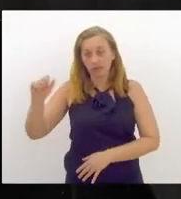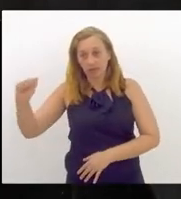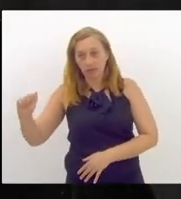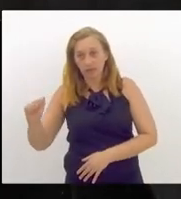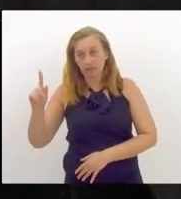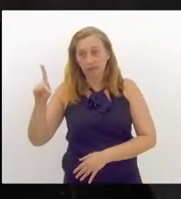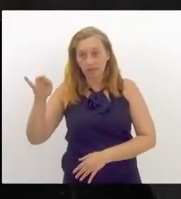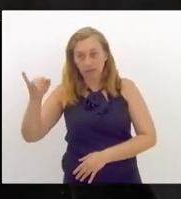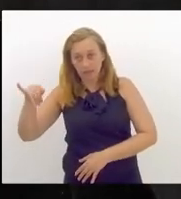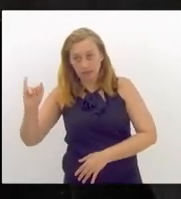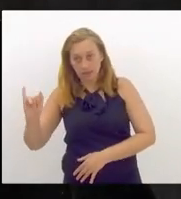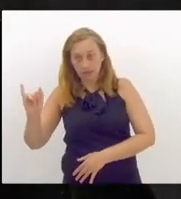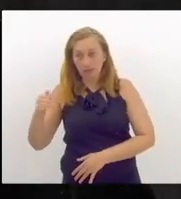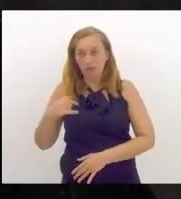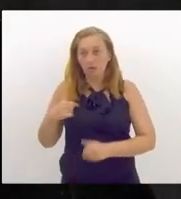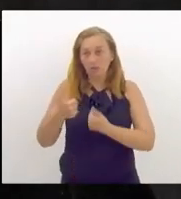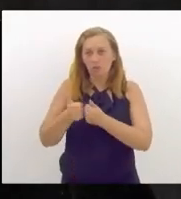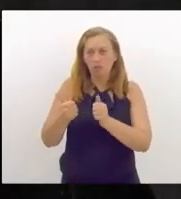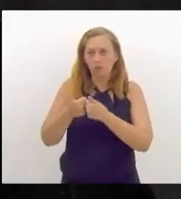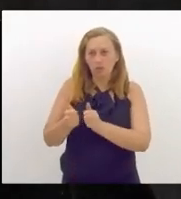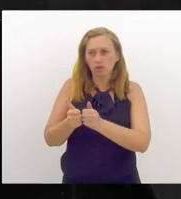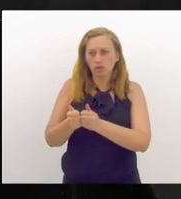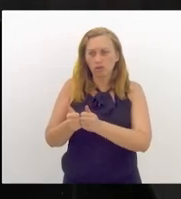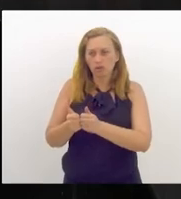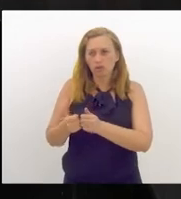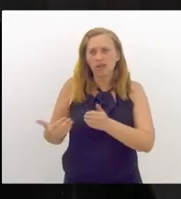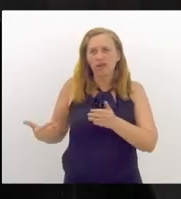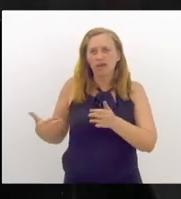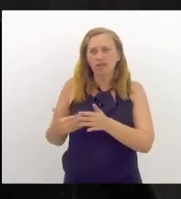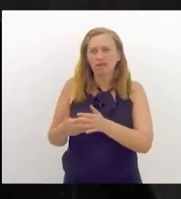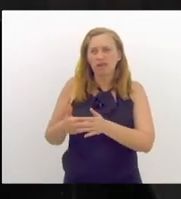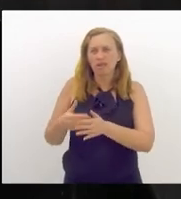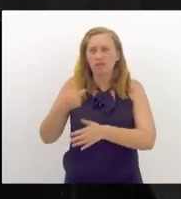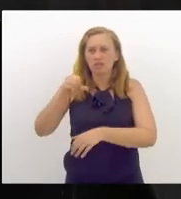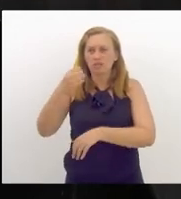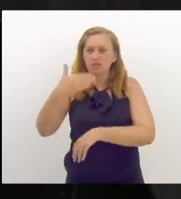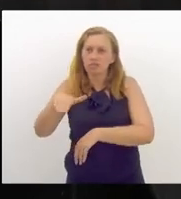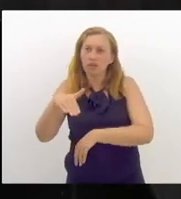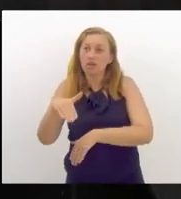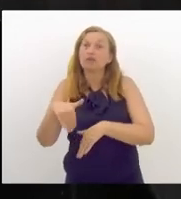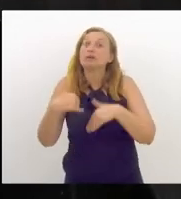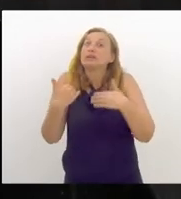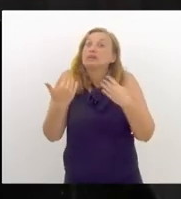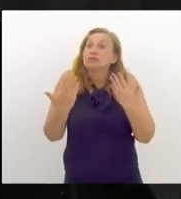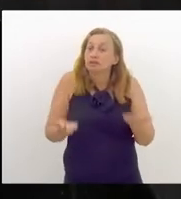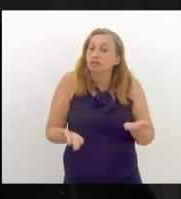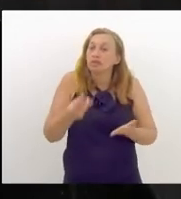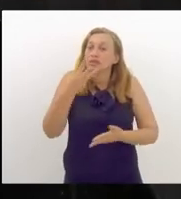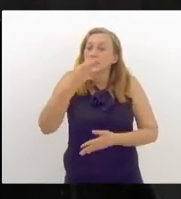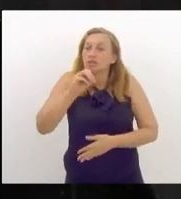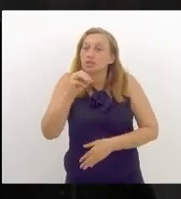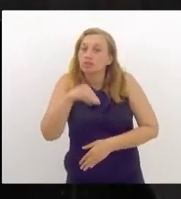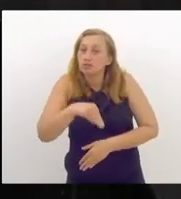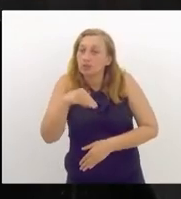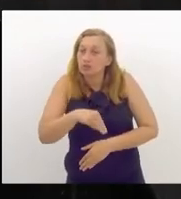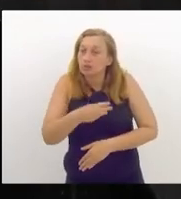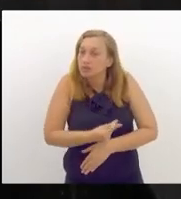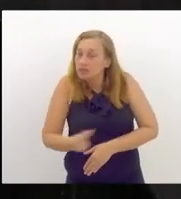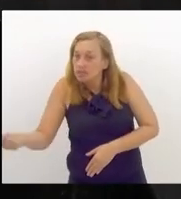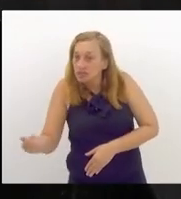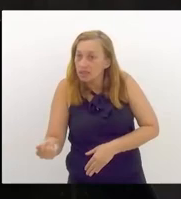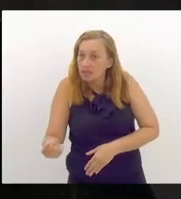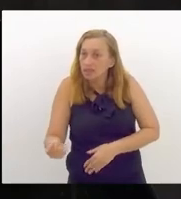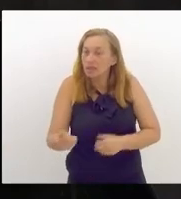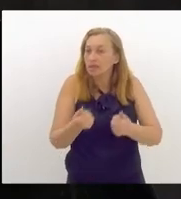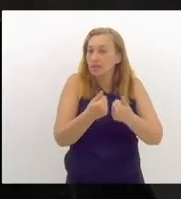zona oeste do Rio e o meu ônibus só funciona até 9:30 então eu tenho 30 minutos para sair daqui